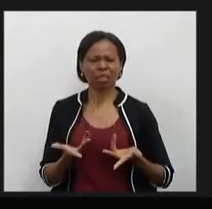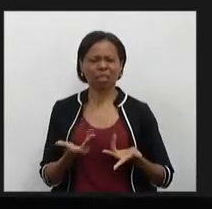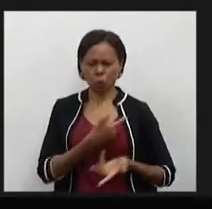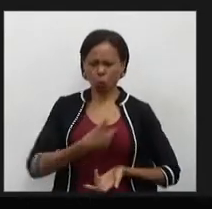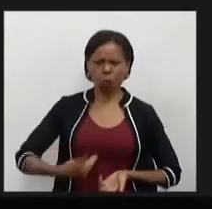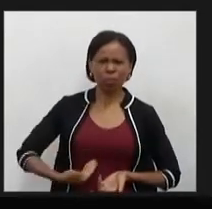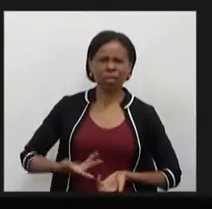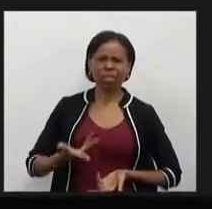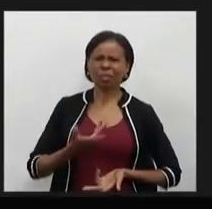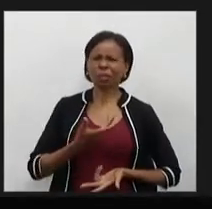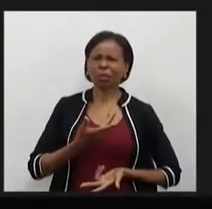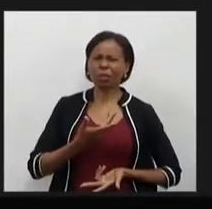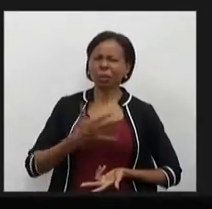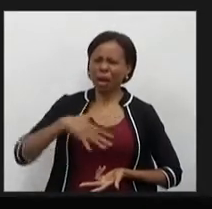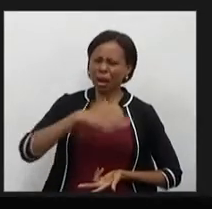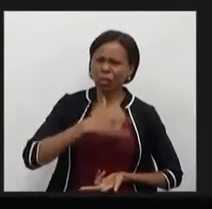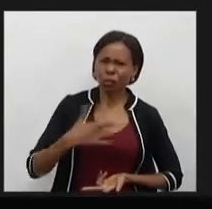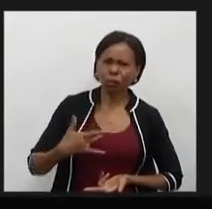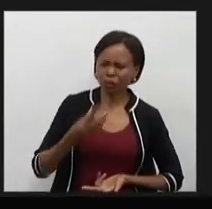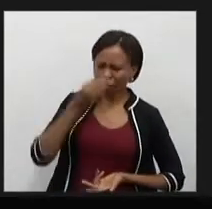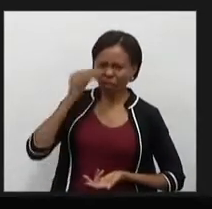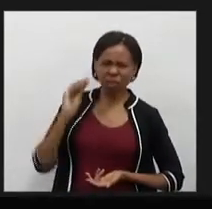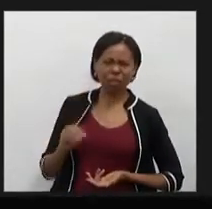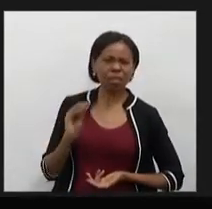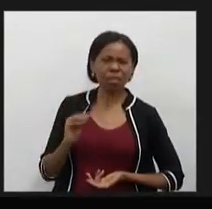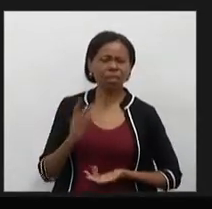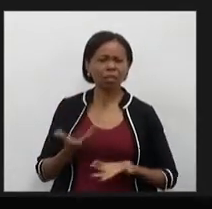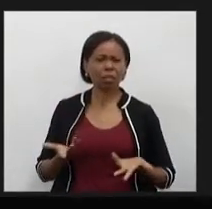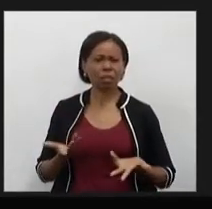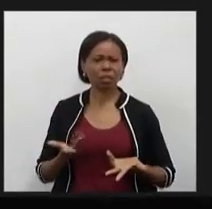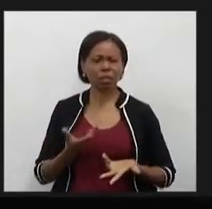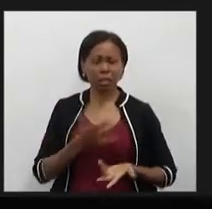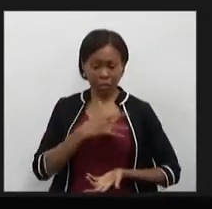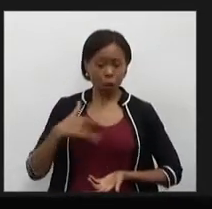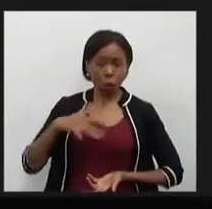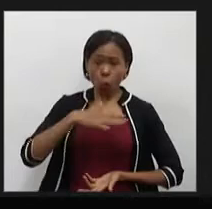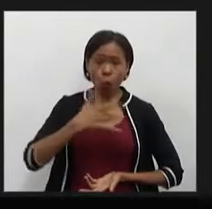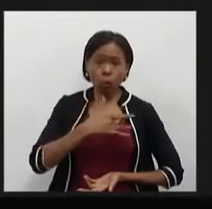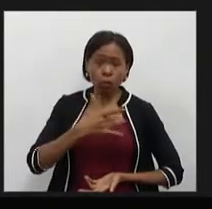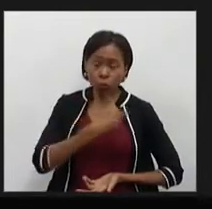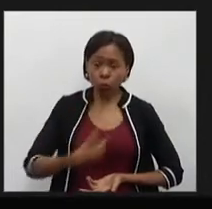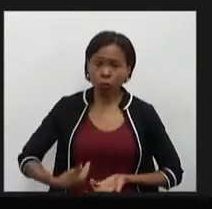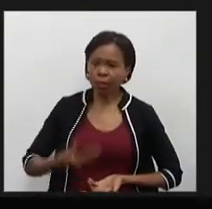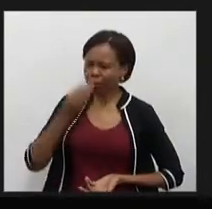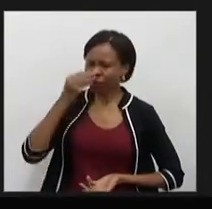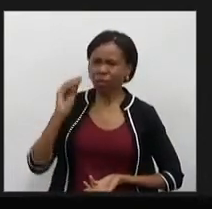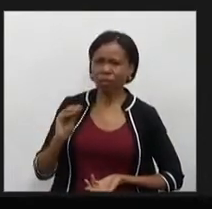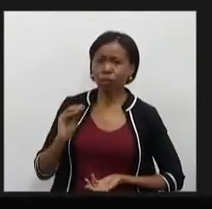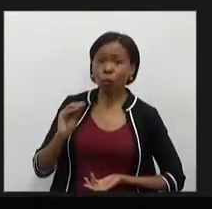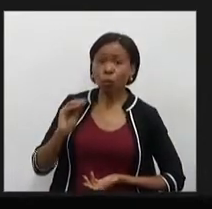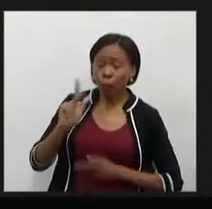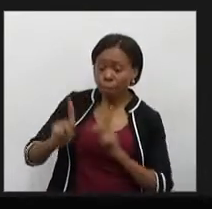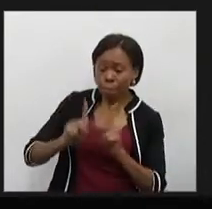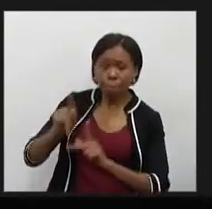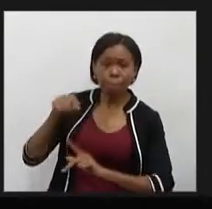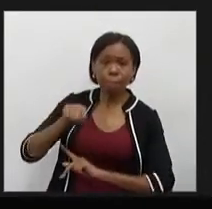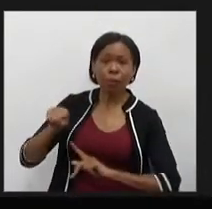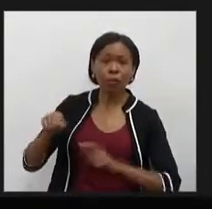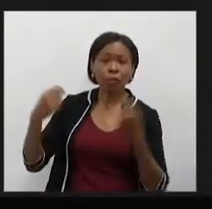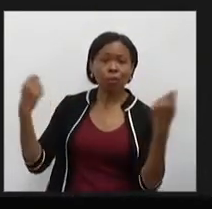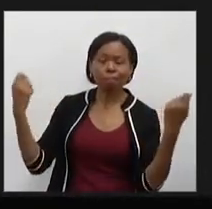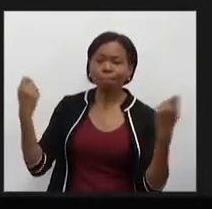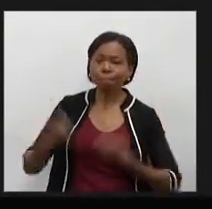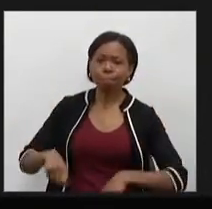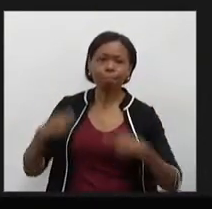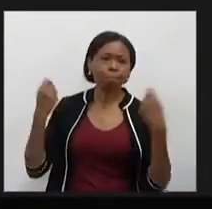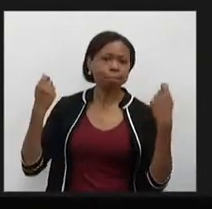público, da saúde pública, com quem mais precisa. Você entendeu? Com quem mais precisa. E a gente